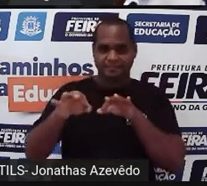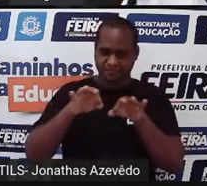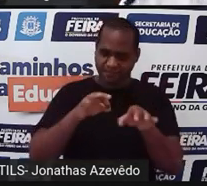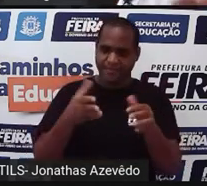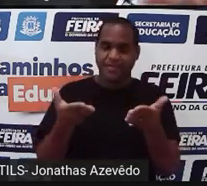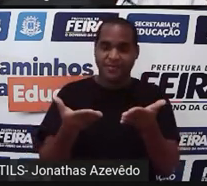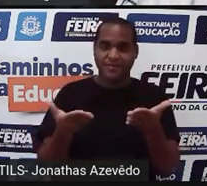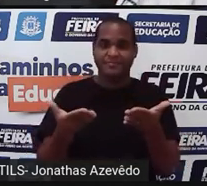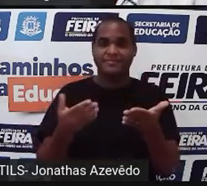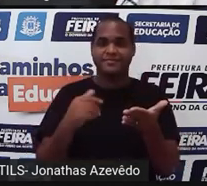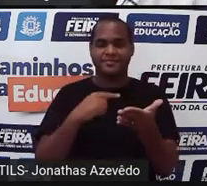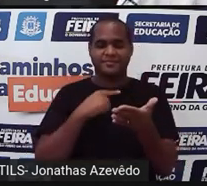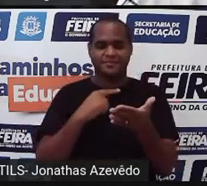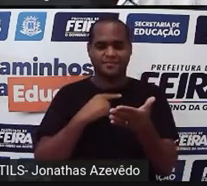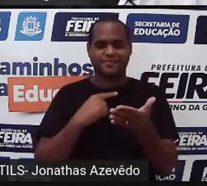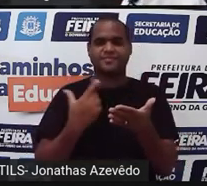né?